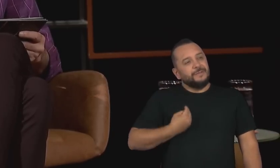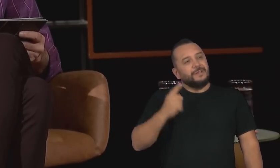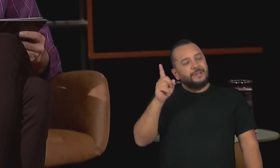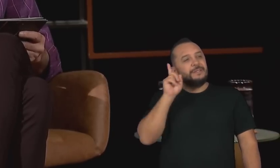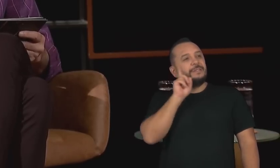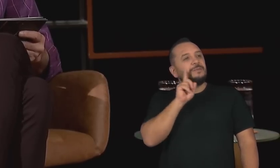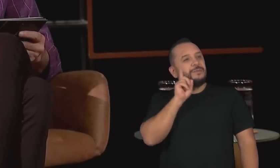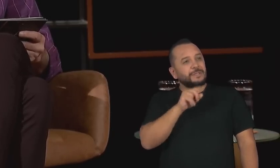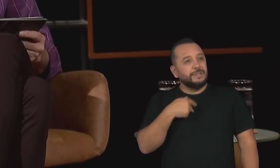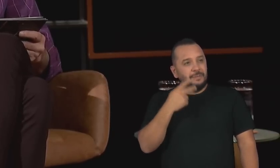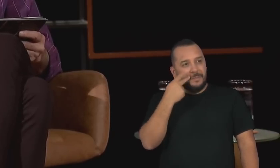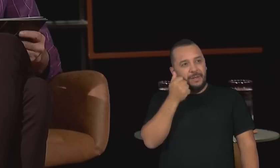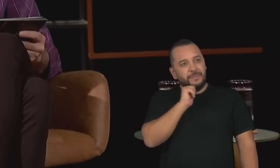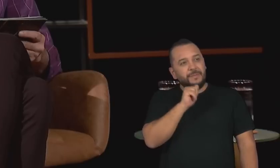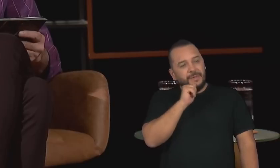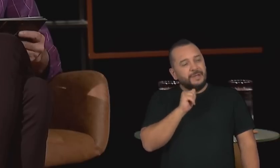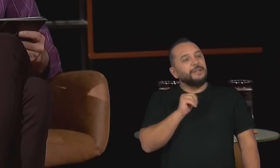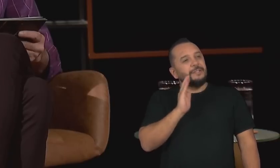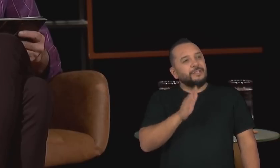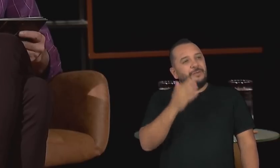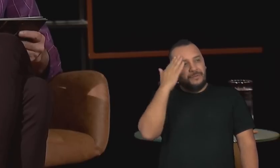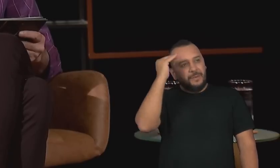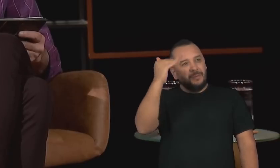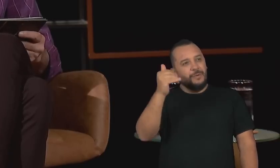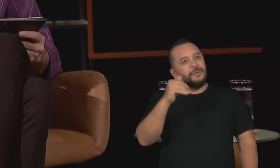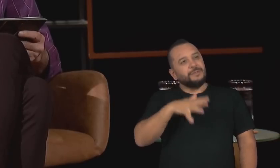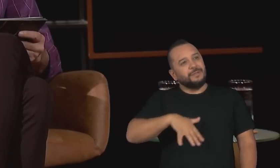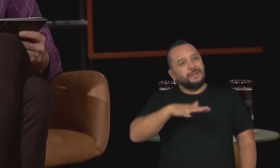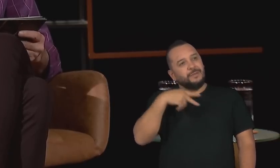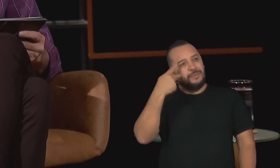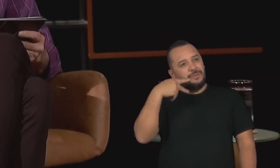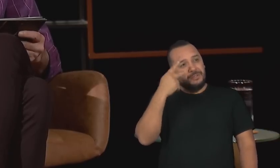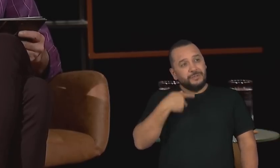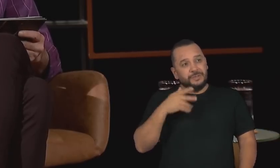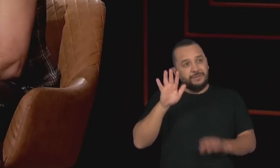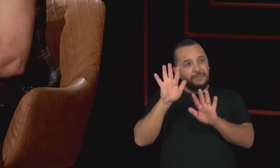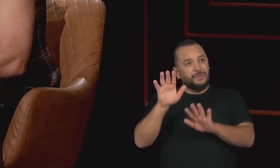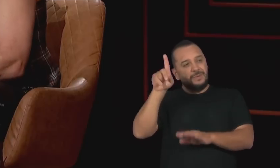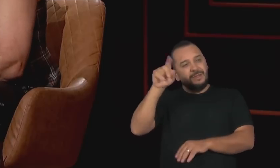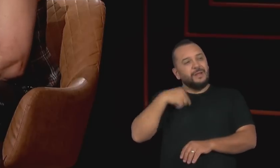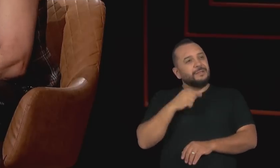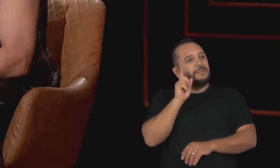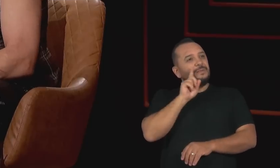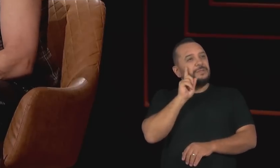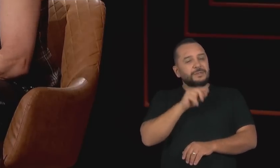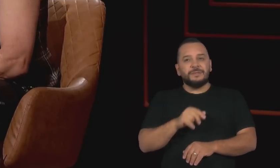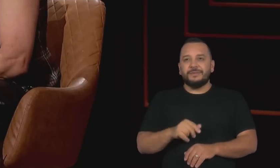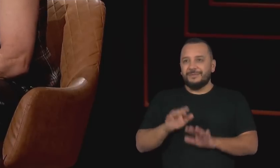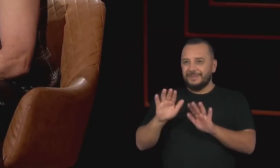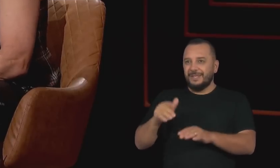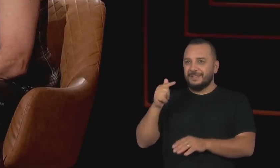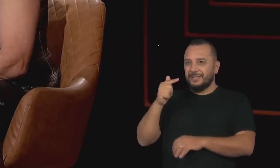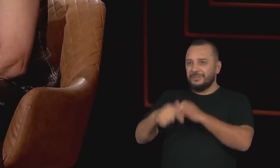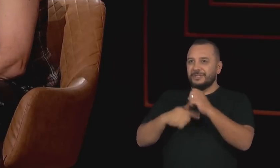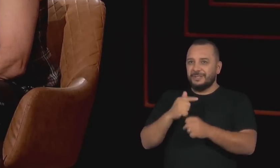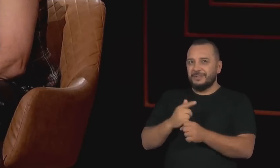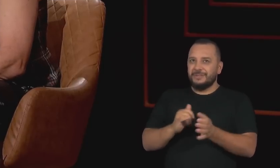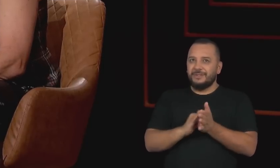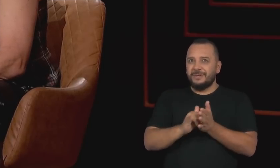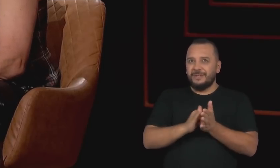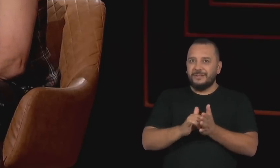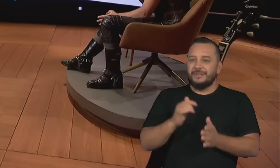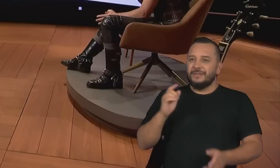estavam sim. na política e tal. O que te levou aí para os Estados Unidos? Porque aí você ficou um bom tempo lá, né? Sim, fiquei praticamente 7 anos em Nova York, foi 94